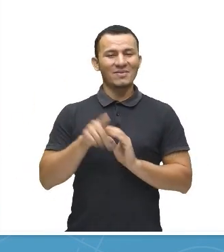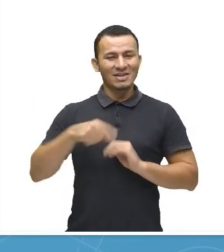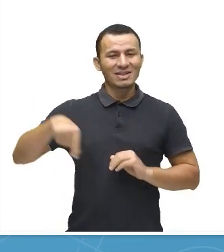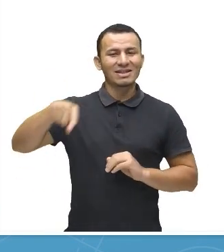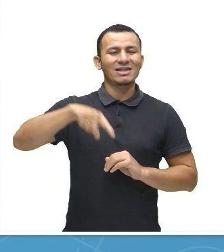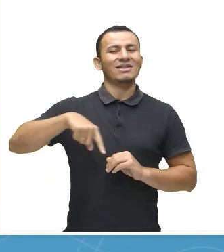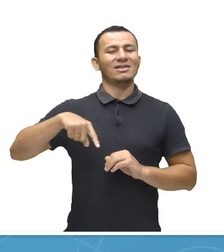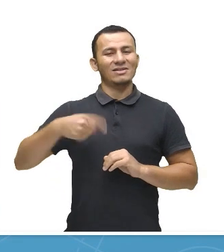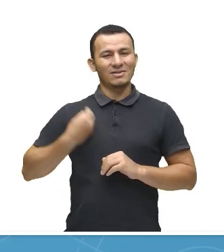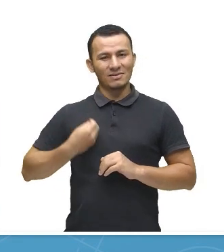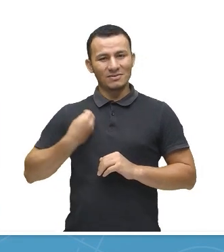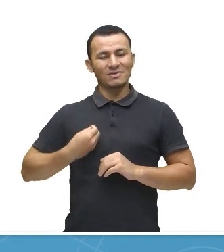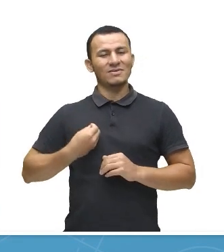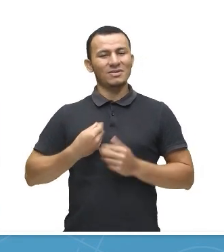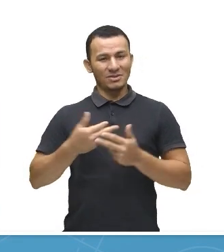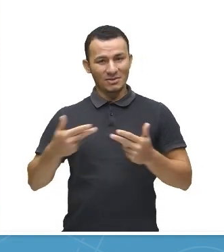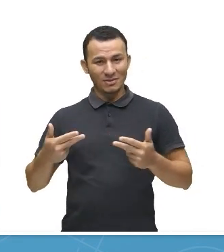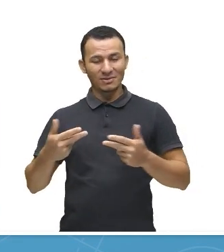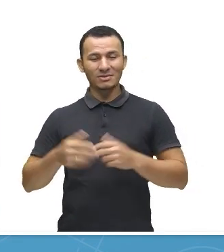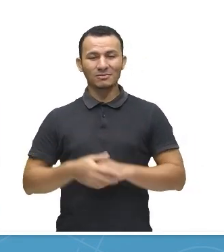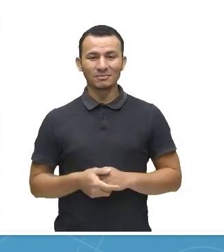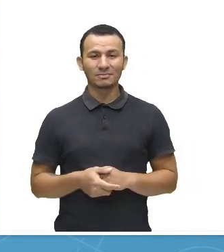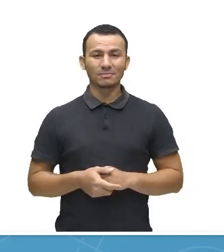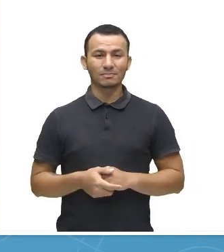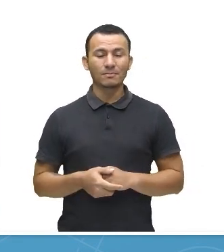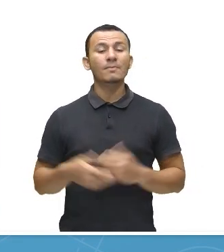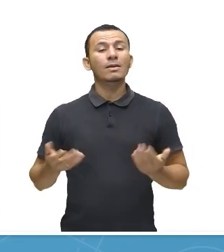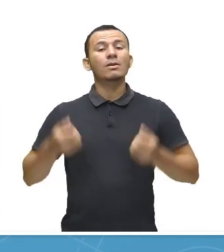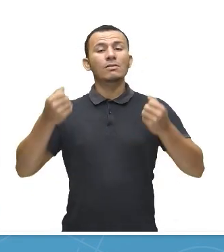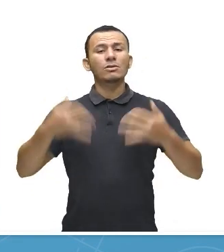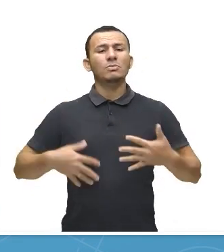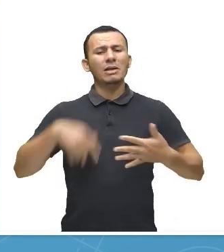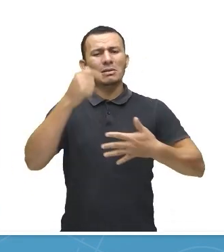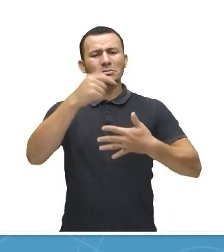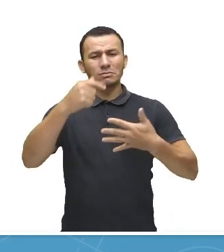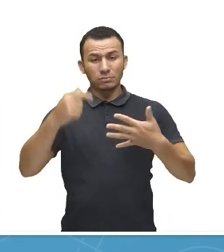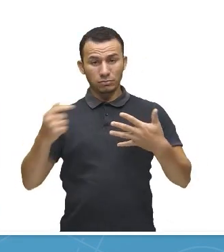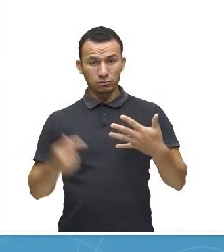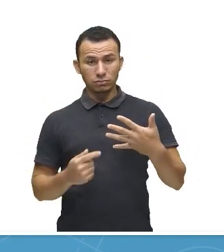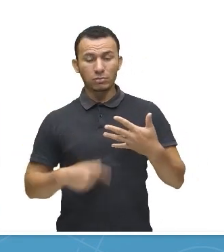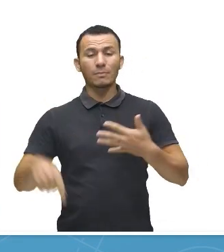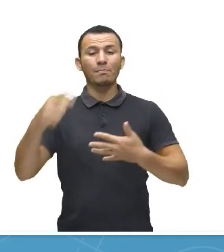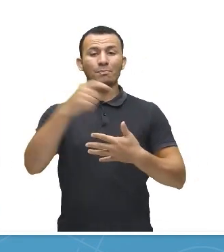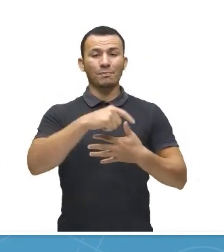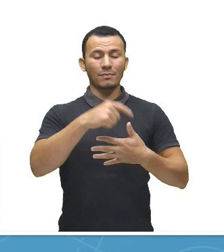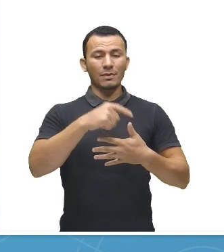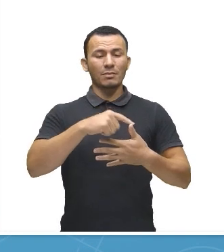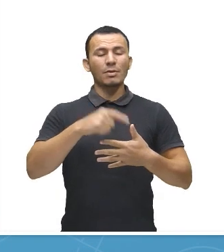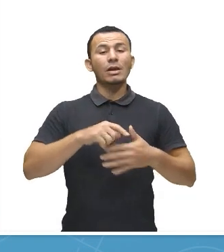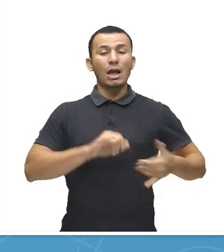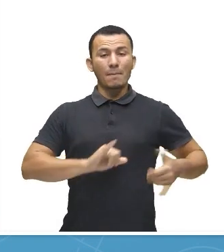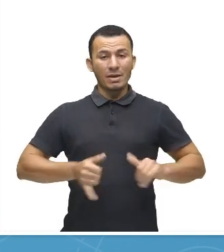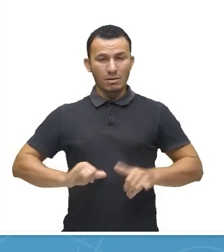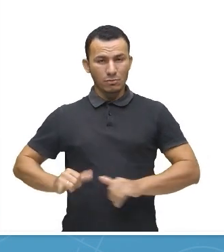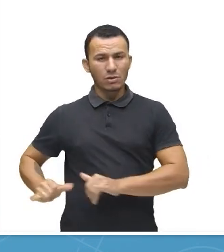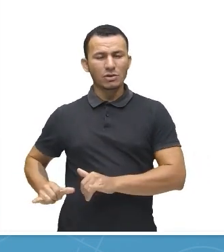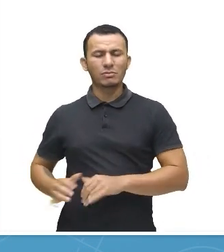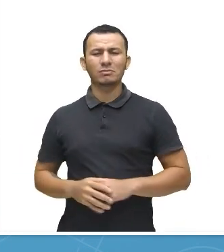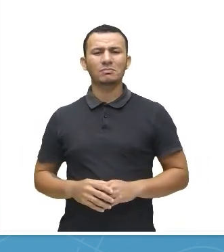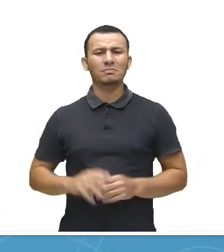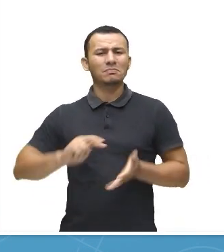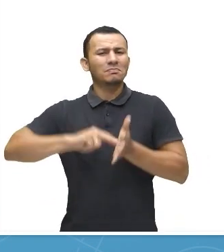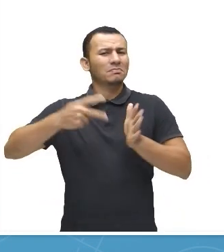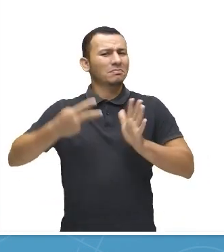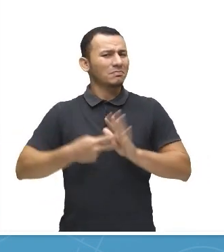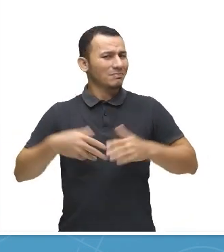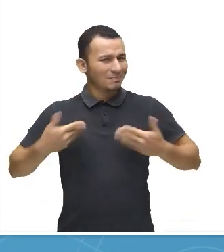seres vivos. E aí a gente vai falar um pouquinho sobre cada uma delas. A primeira é o metabolismo. E o que seria o